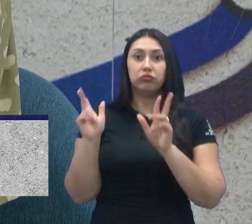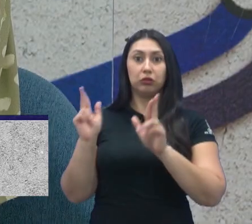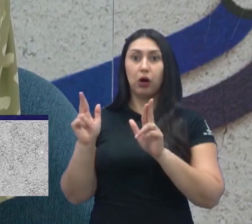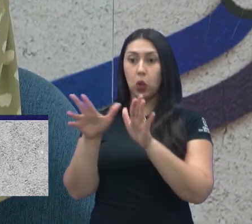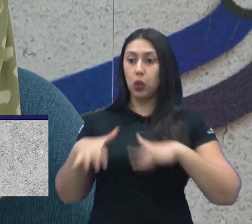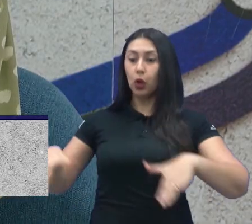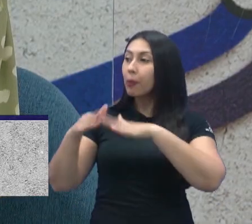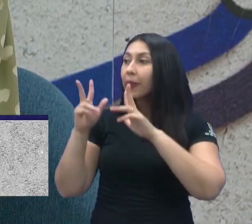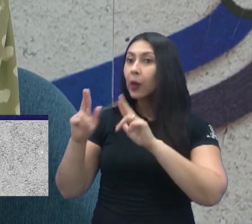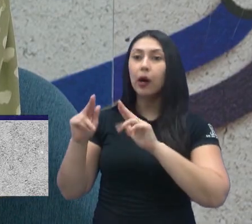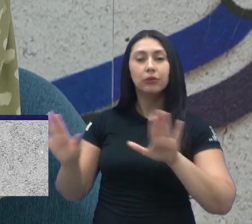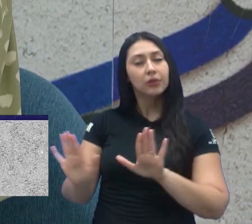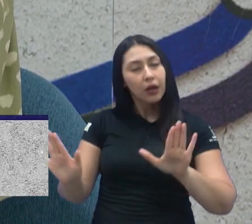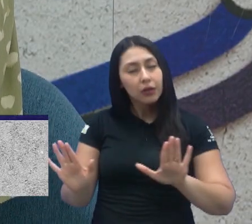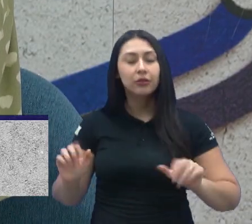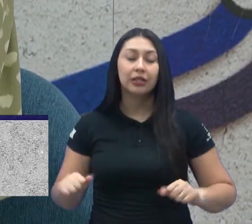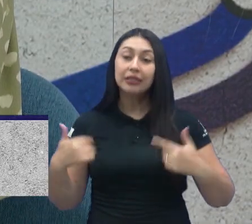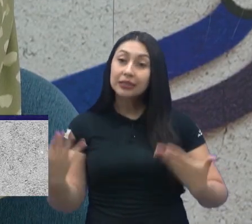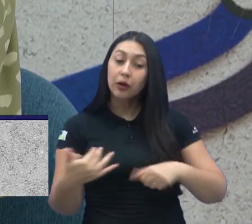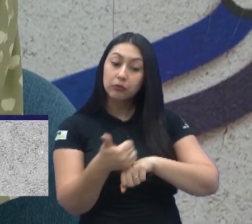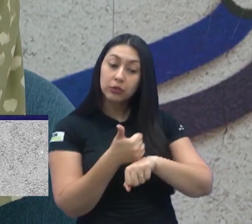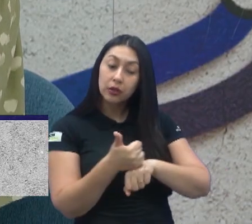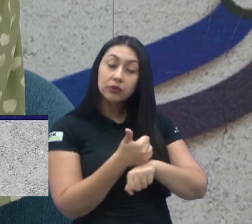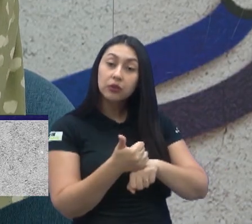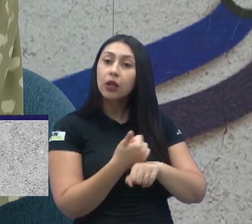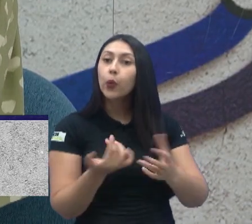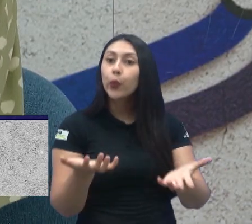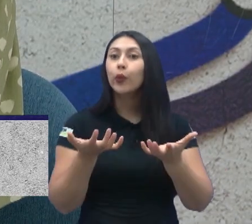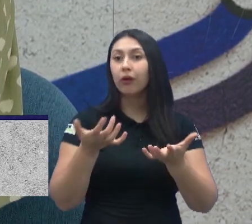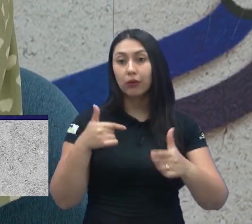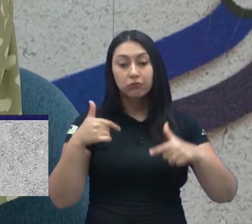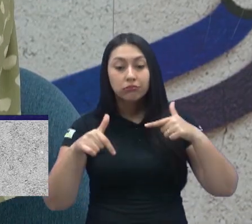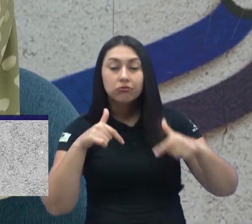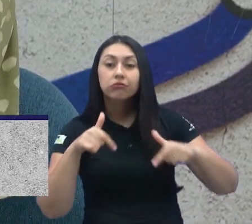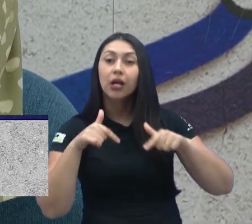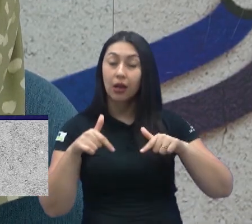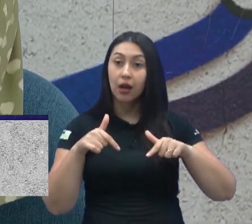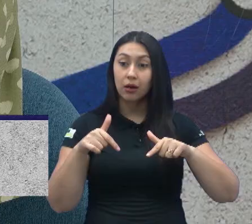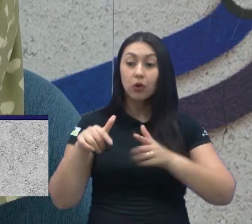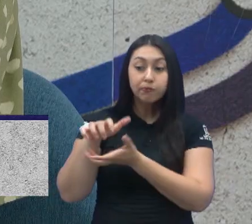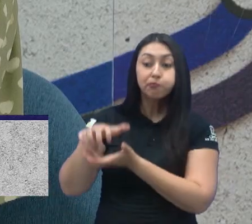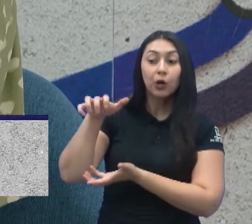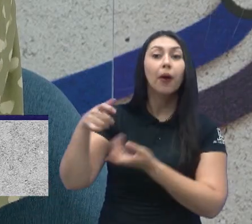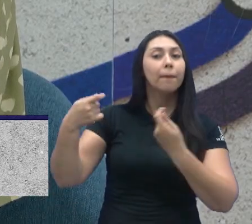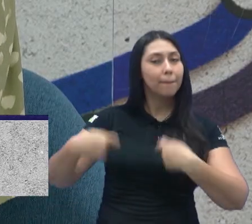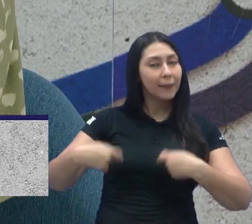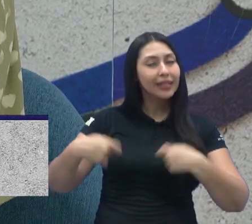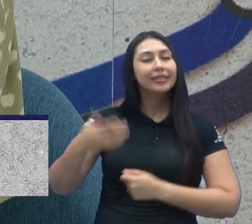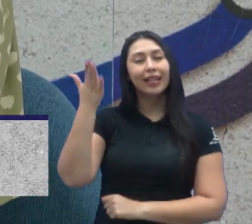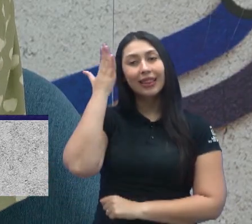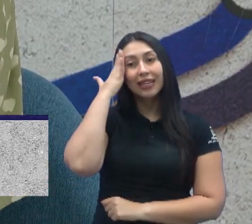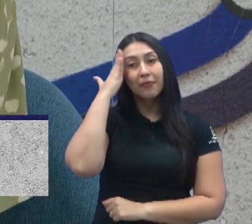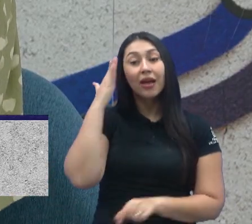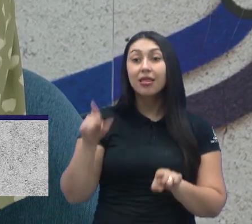pessoas. Então, o profissional que quer atuar, trabalhar com pessoas idosas, também precisa ter essa noção de